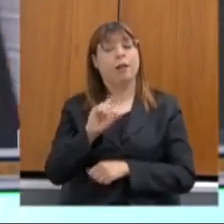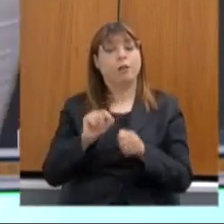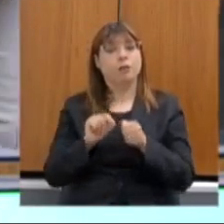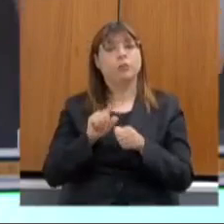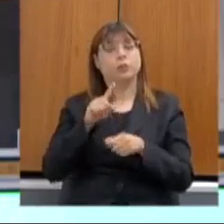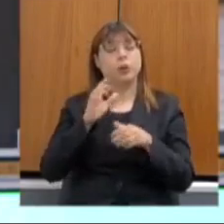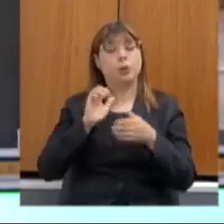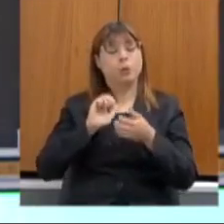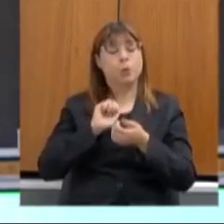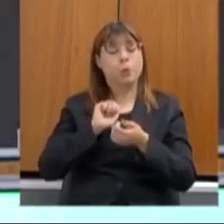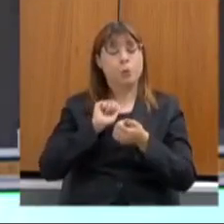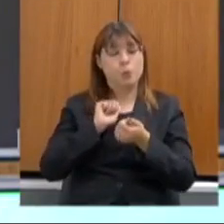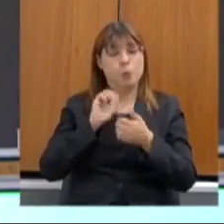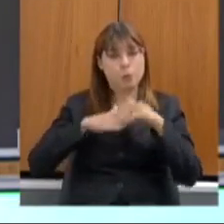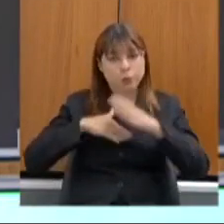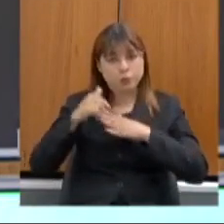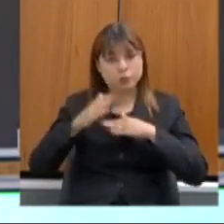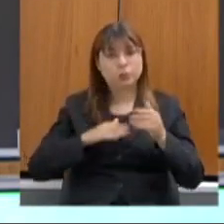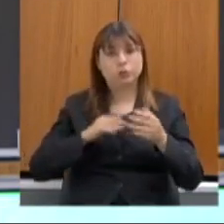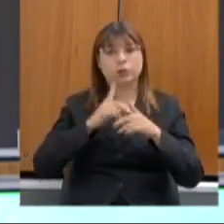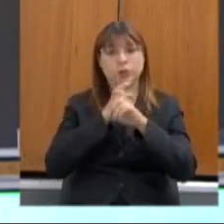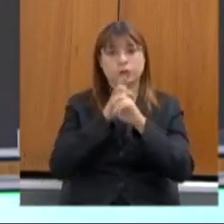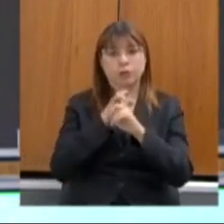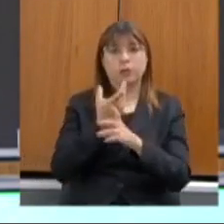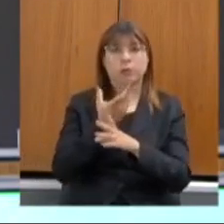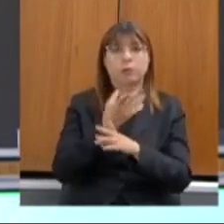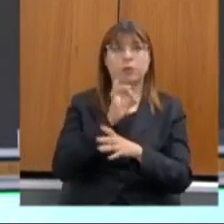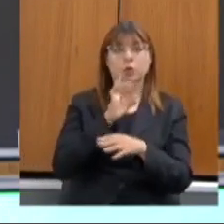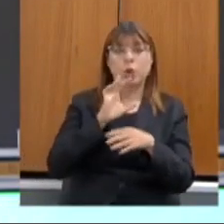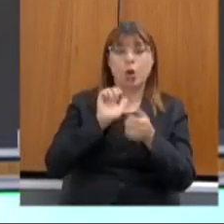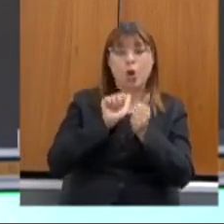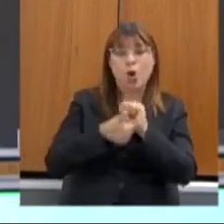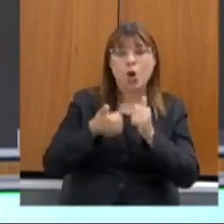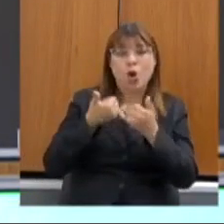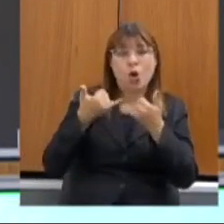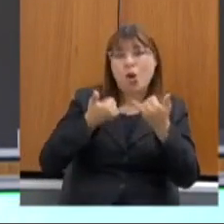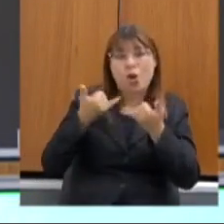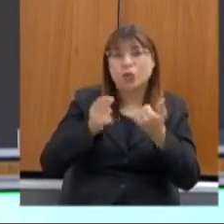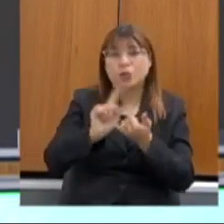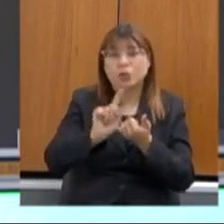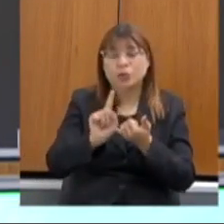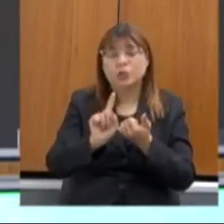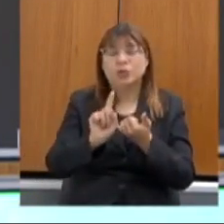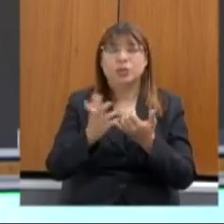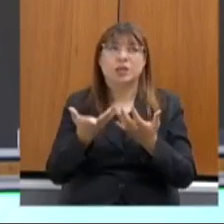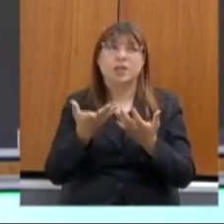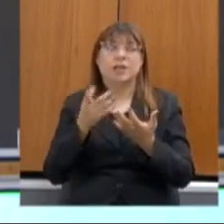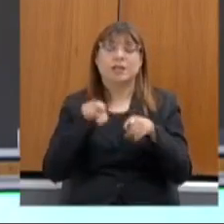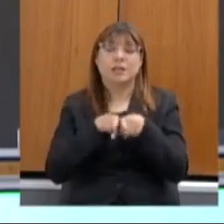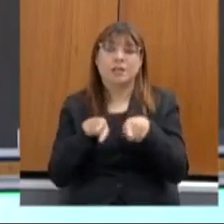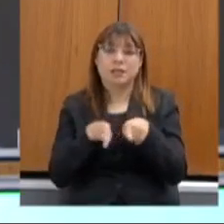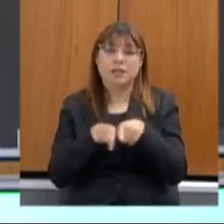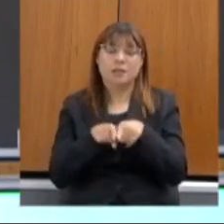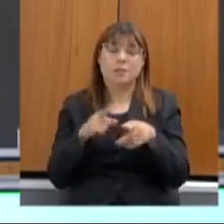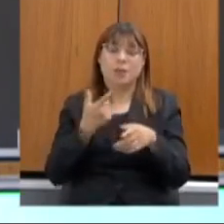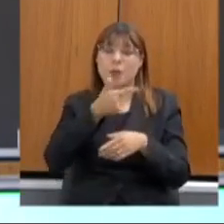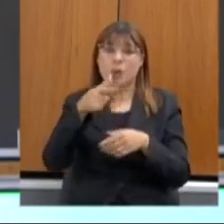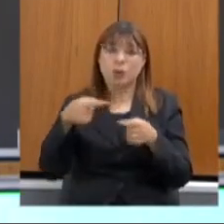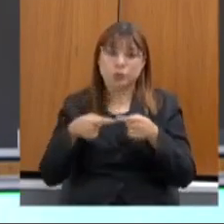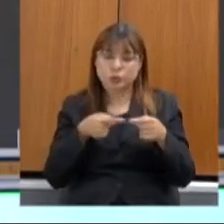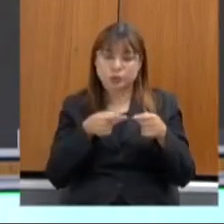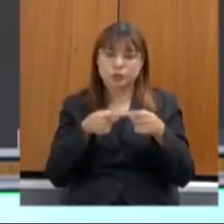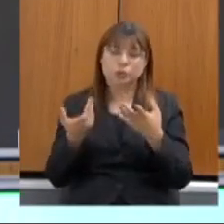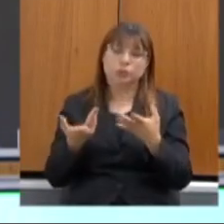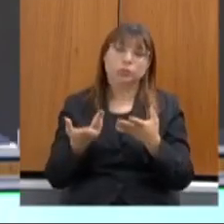e não é só jogos é você criar conteúdos game ficadas o maior de engajamento